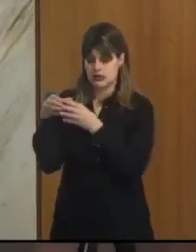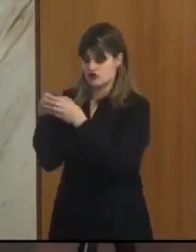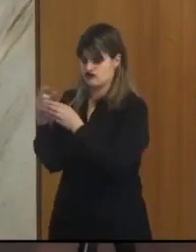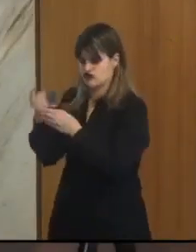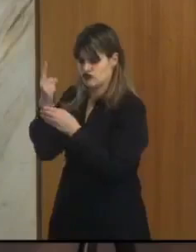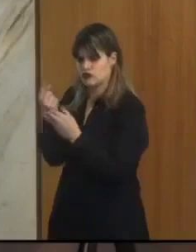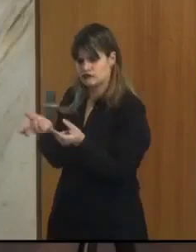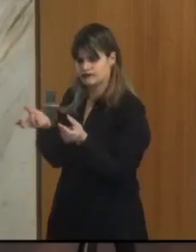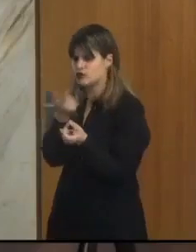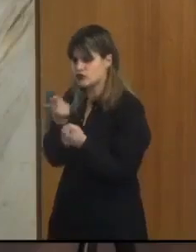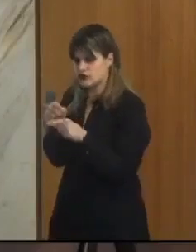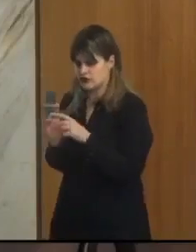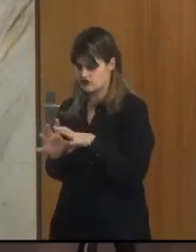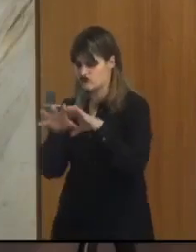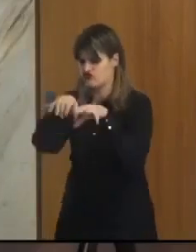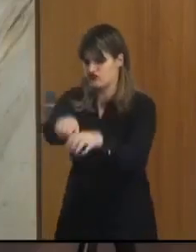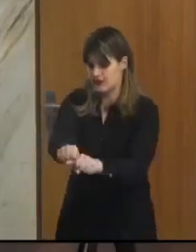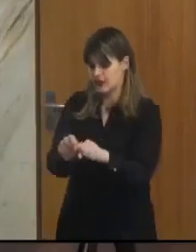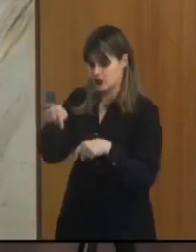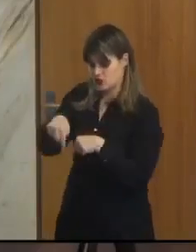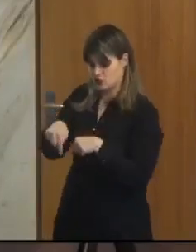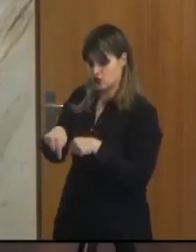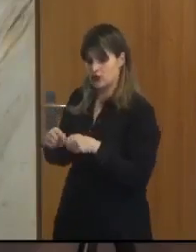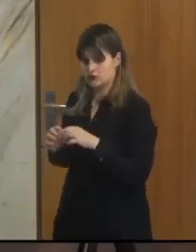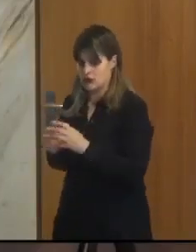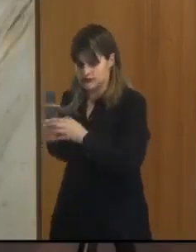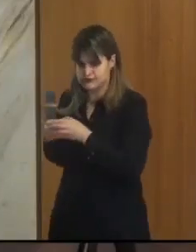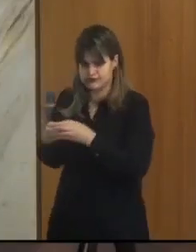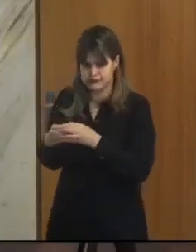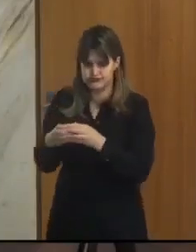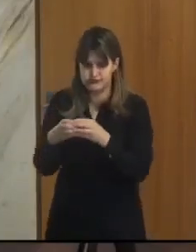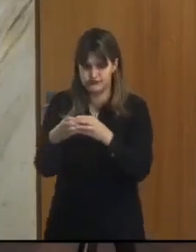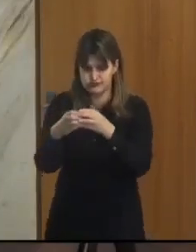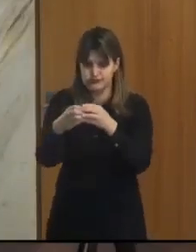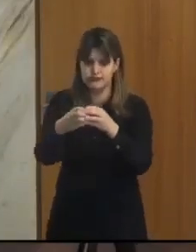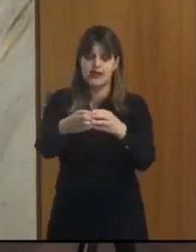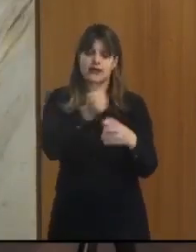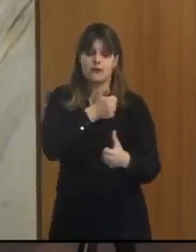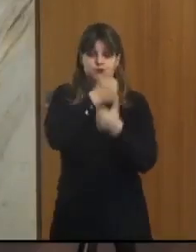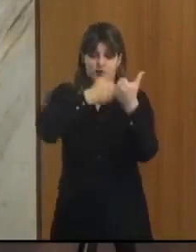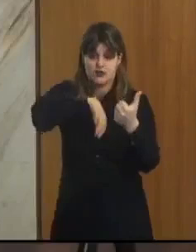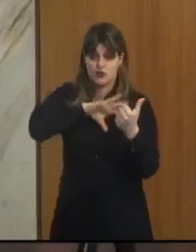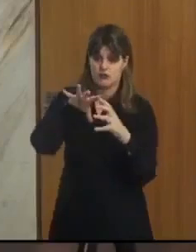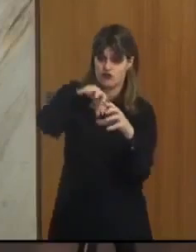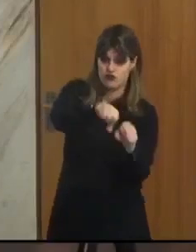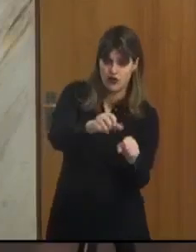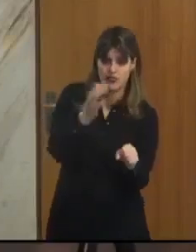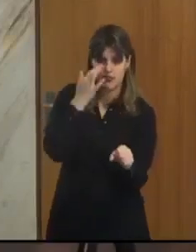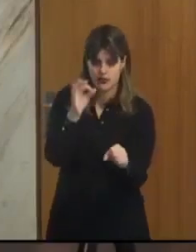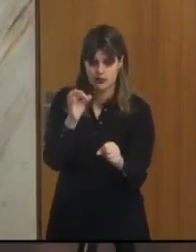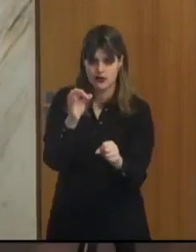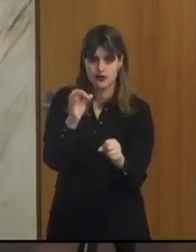vem exatamente pelo sul para combater, para atacar a cidade de Coimbra e